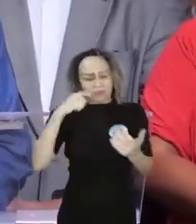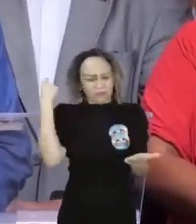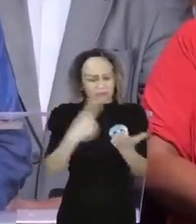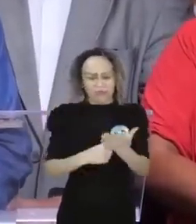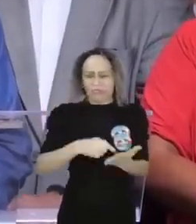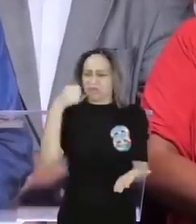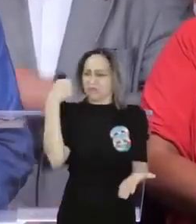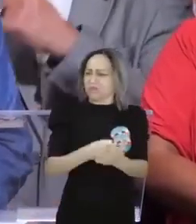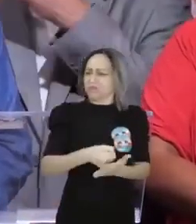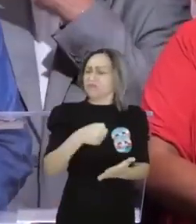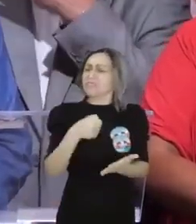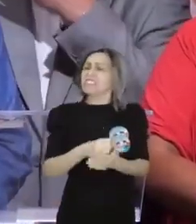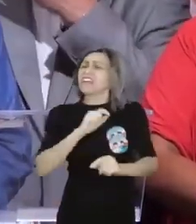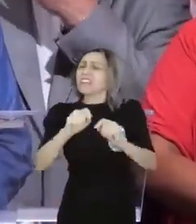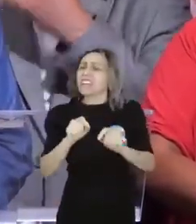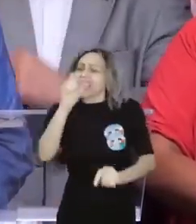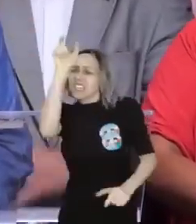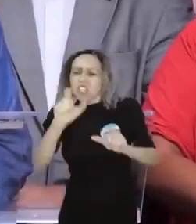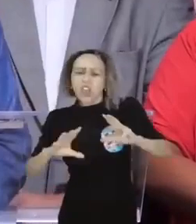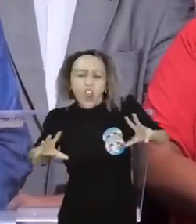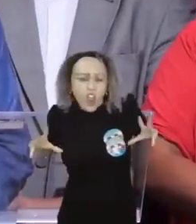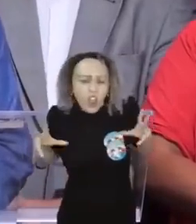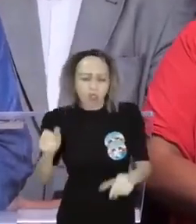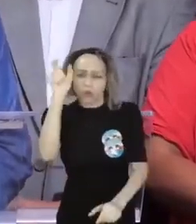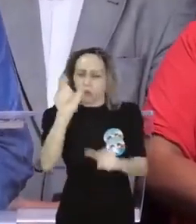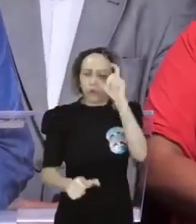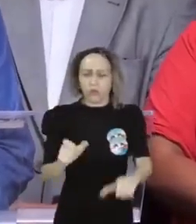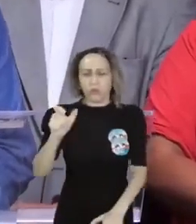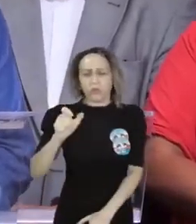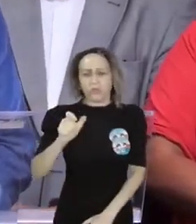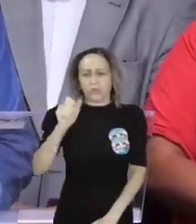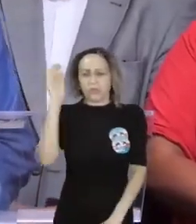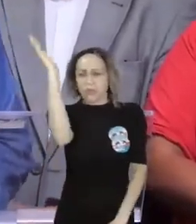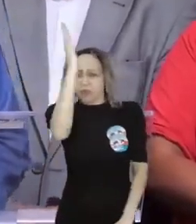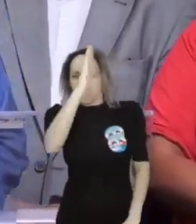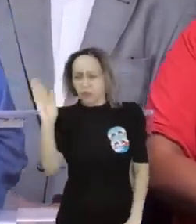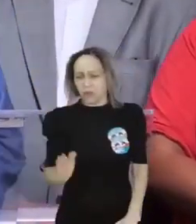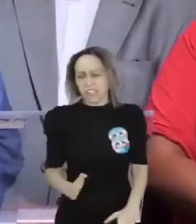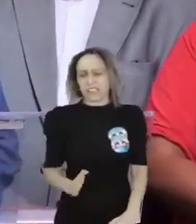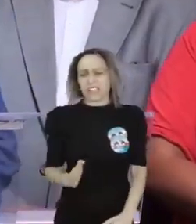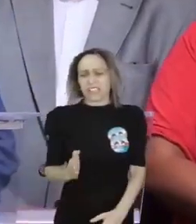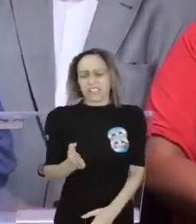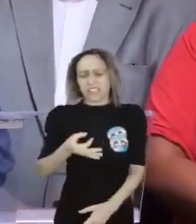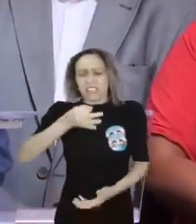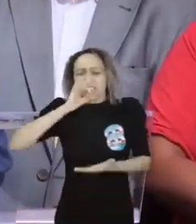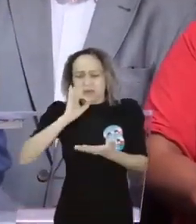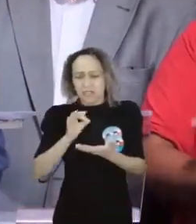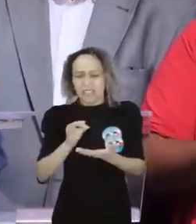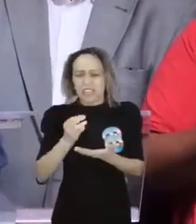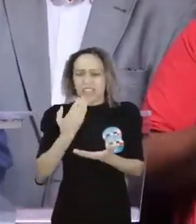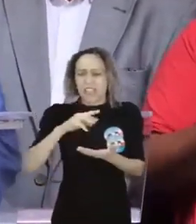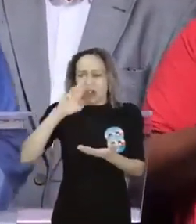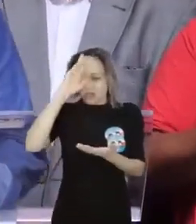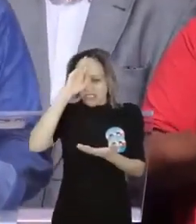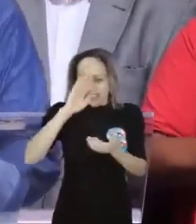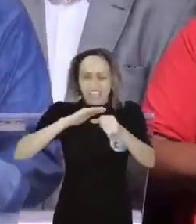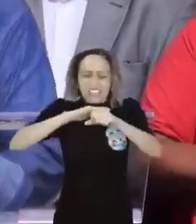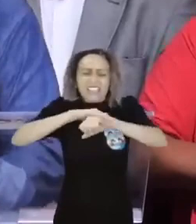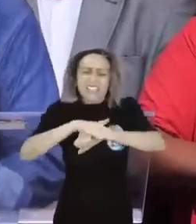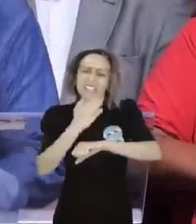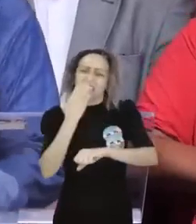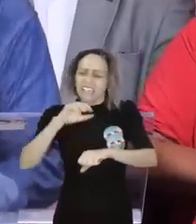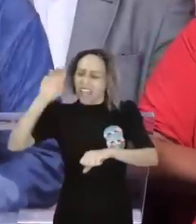todo brasileiro possa tomar café de manhã, almoçar e jantar todos os dias.